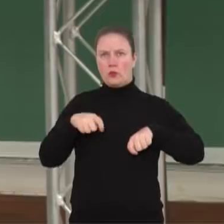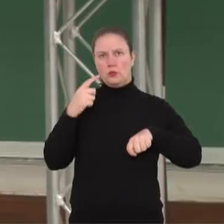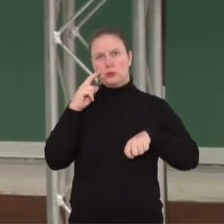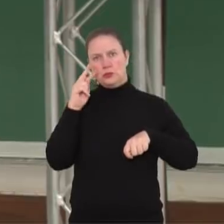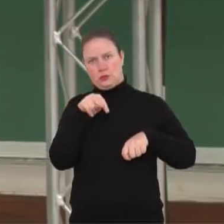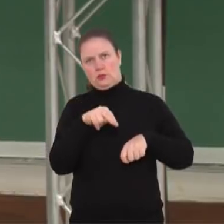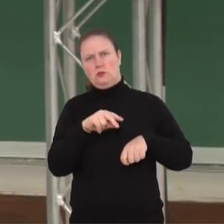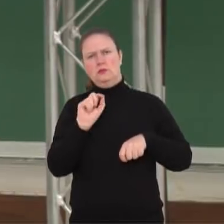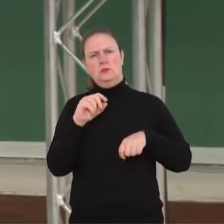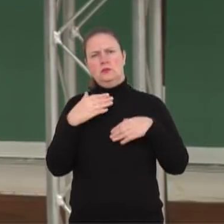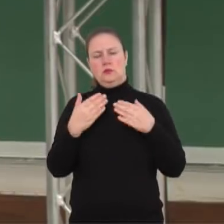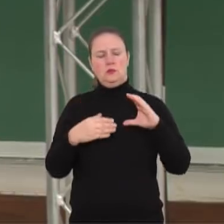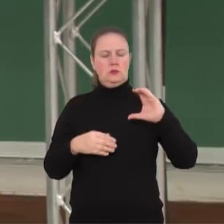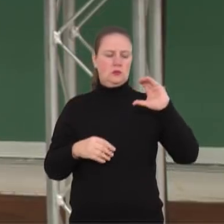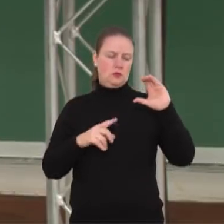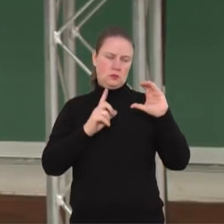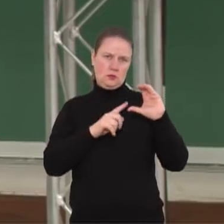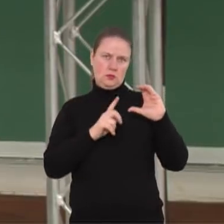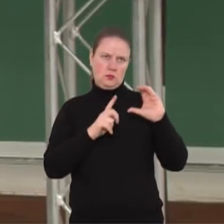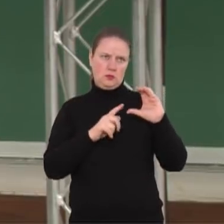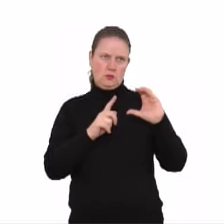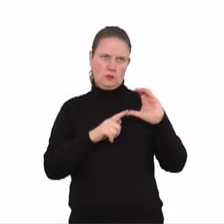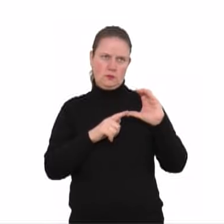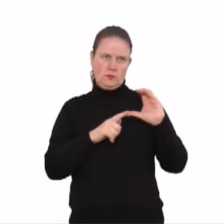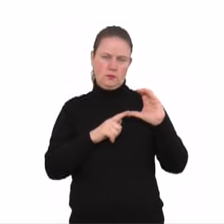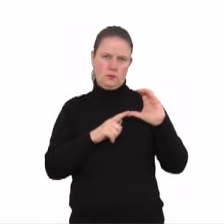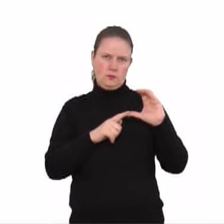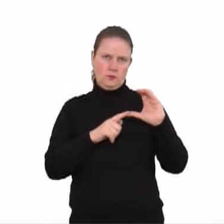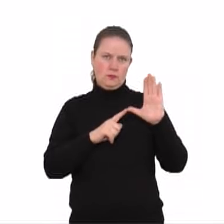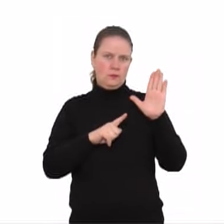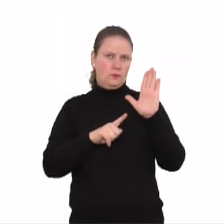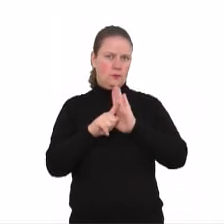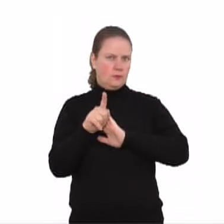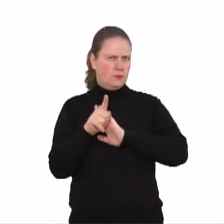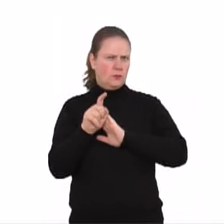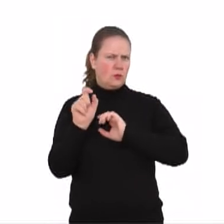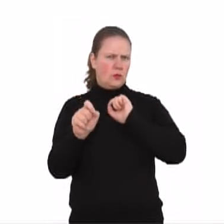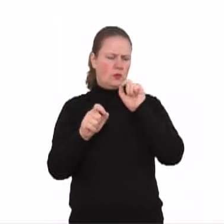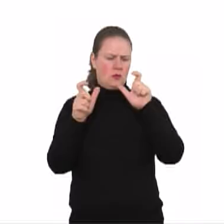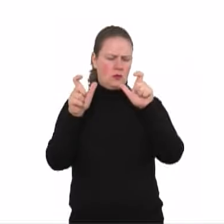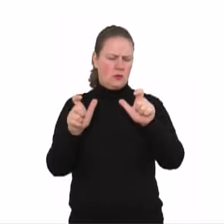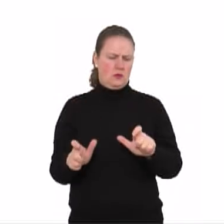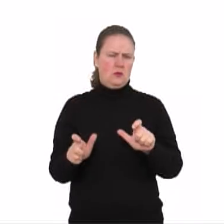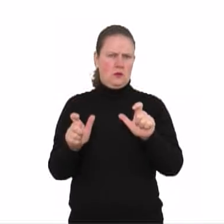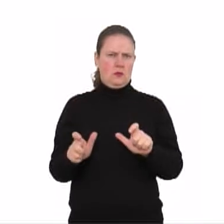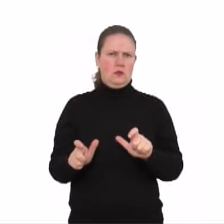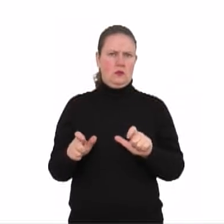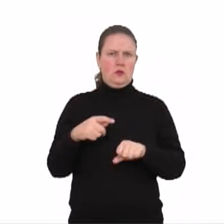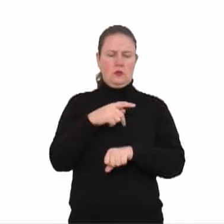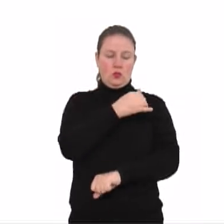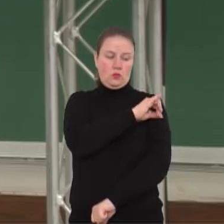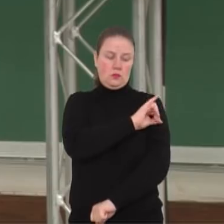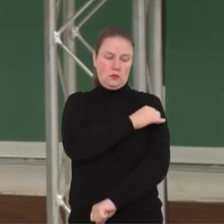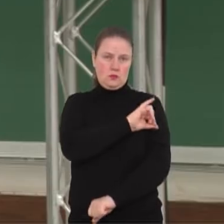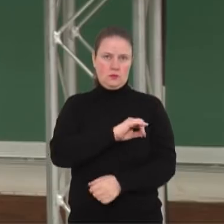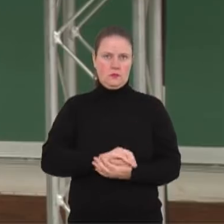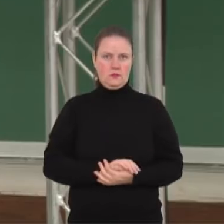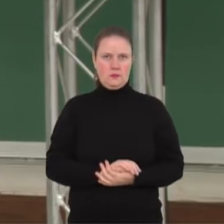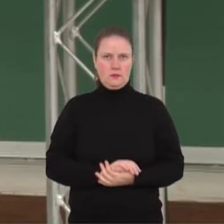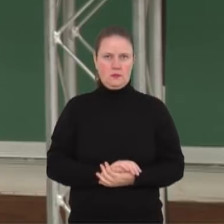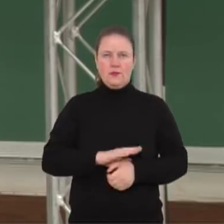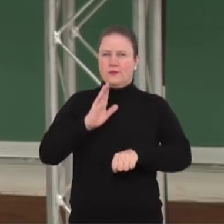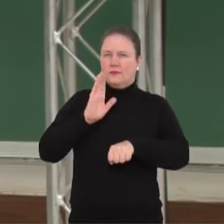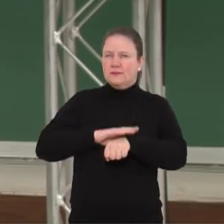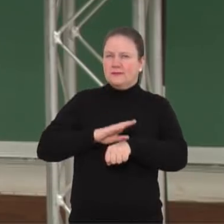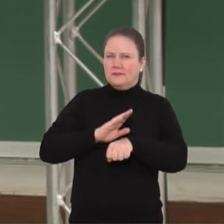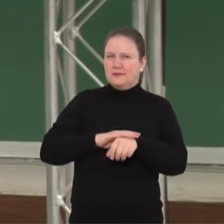lá? E a C. Where is Rio de Janeiro? Onde é que fica o Rio de Janeiro? Tranquilo? Então, um